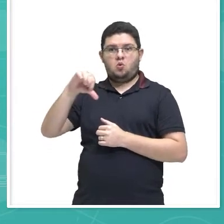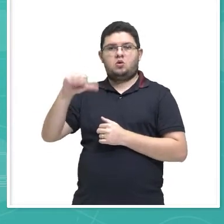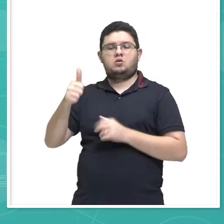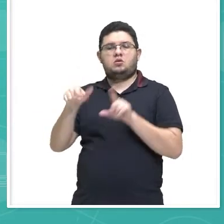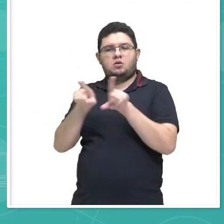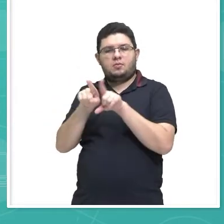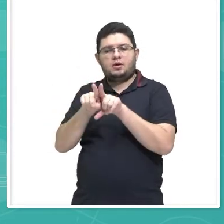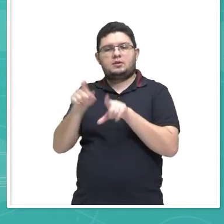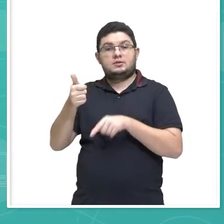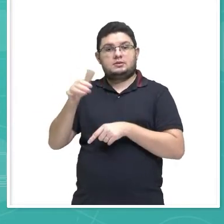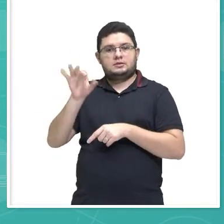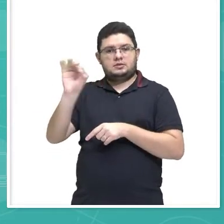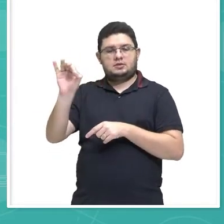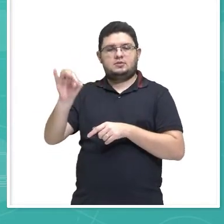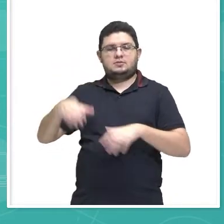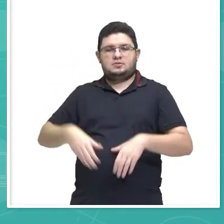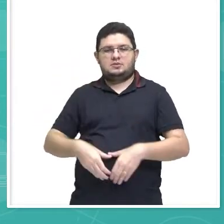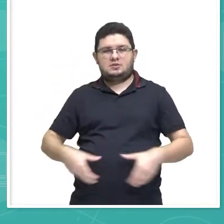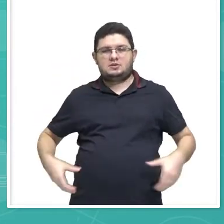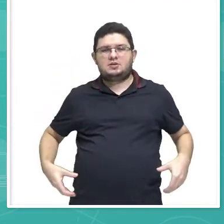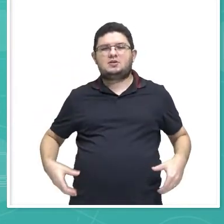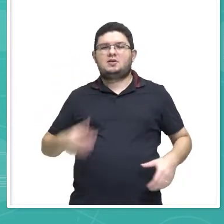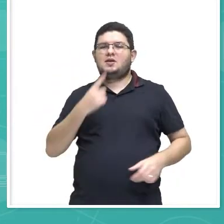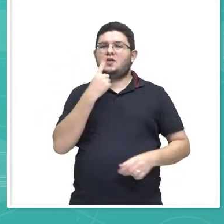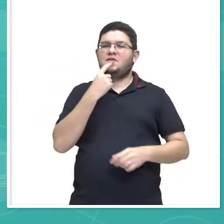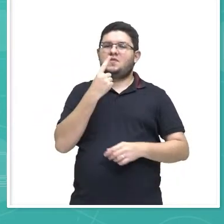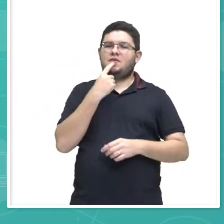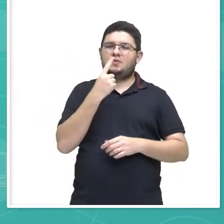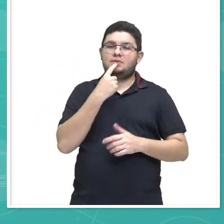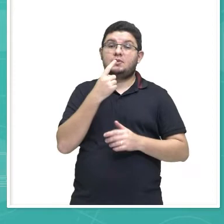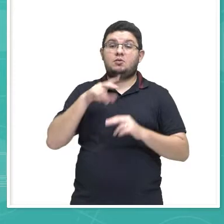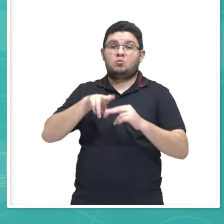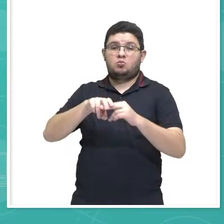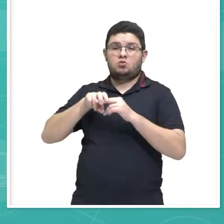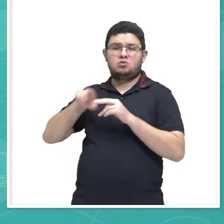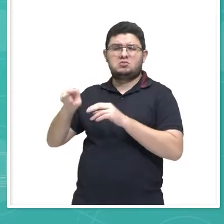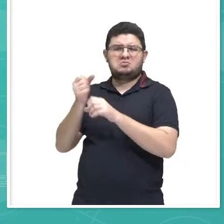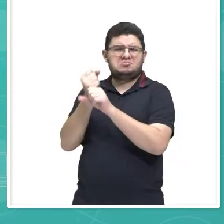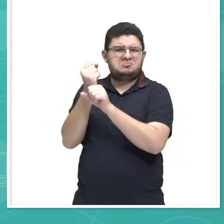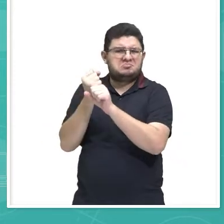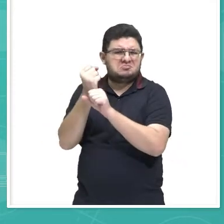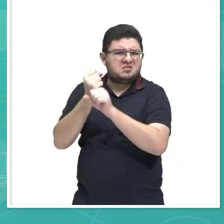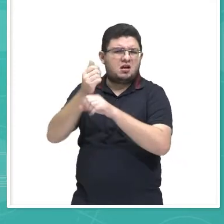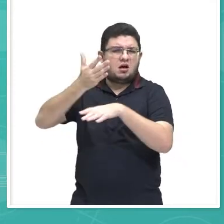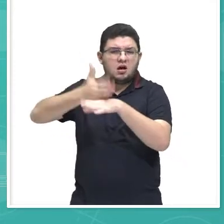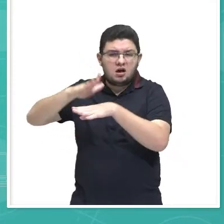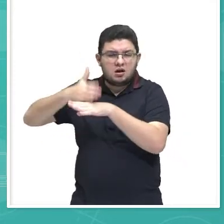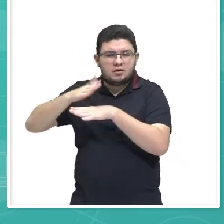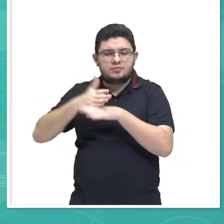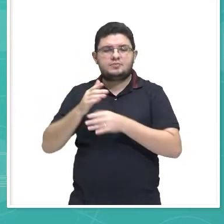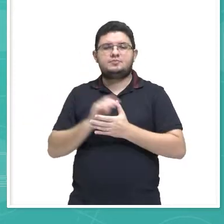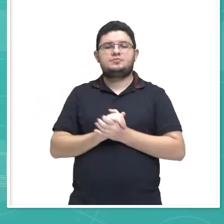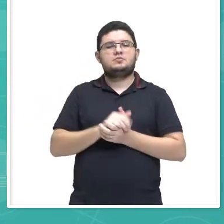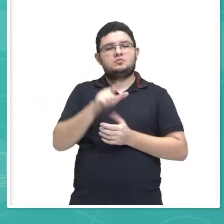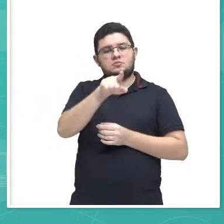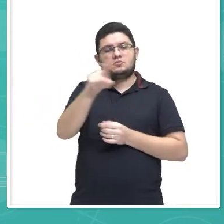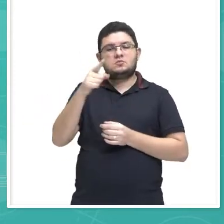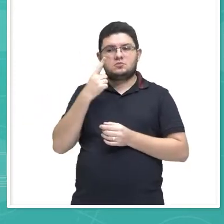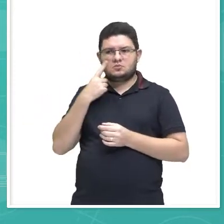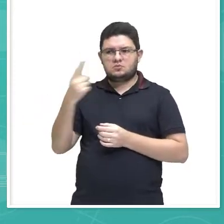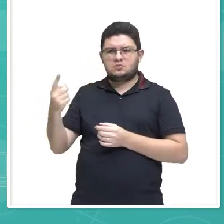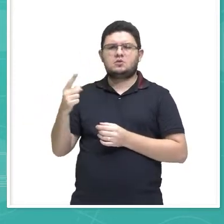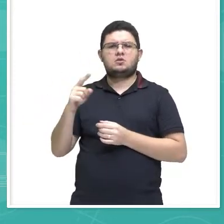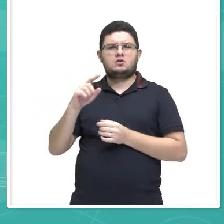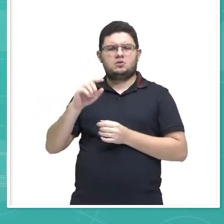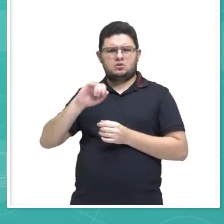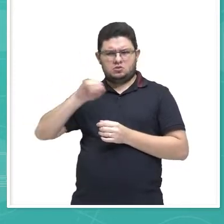judô, na faixa vermelha, porque ele já era muito antigo. Então, geralmente, quando você vê um judoca com faixa